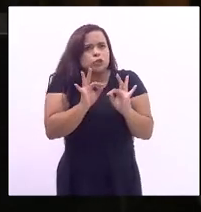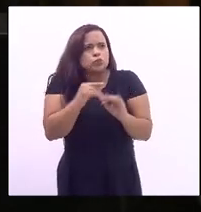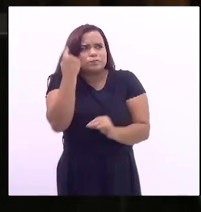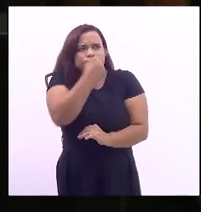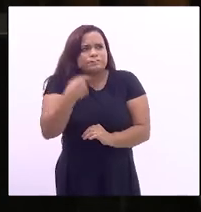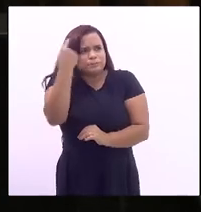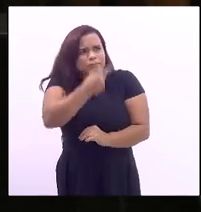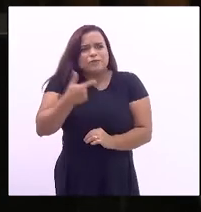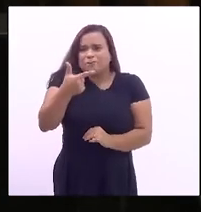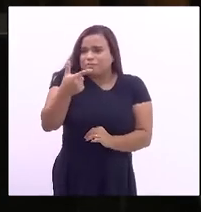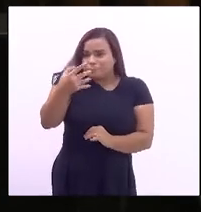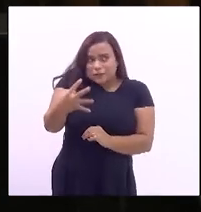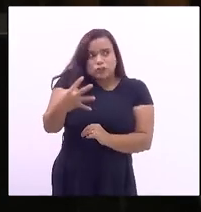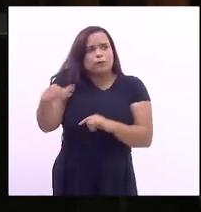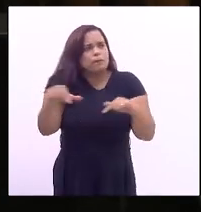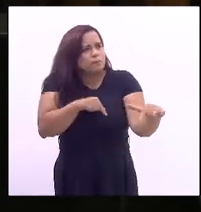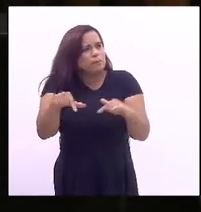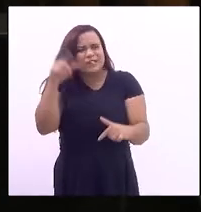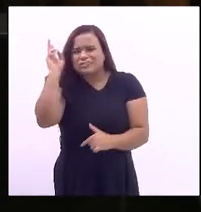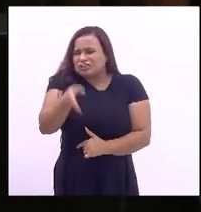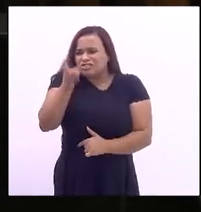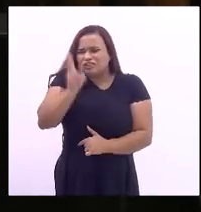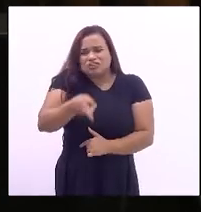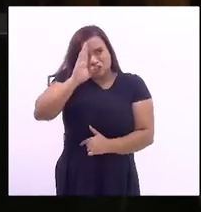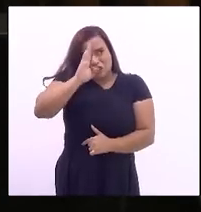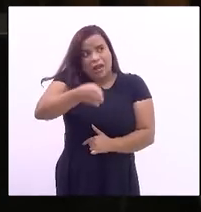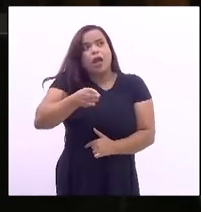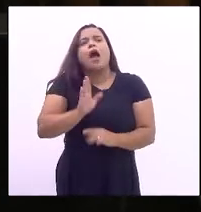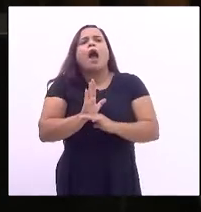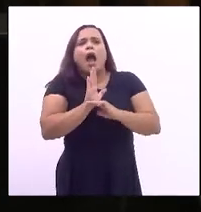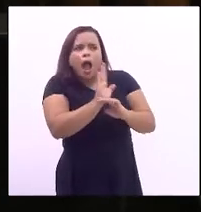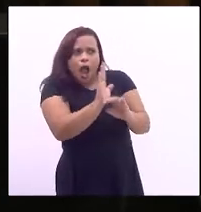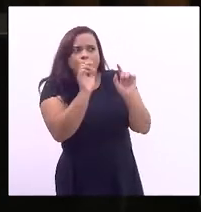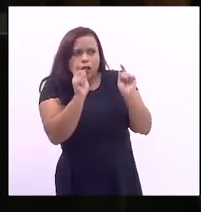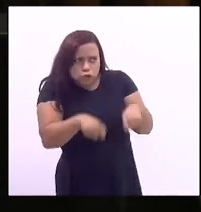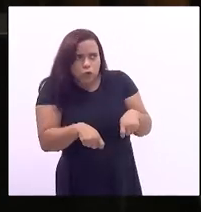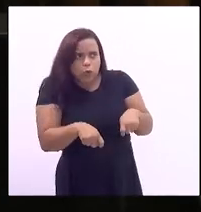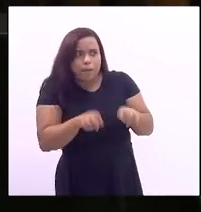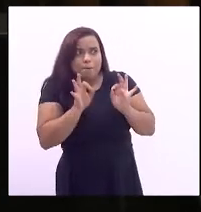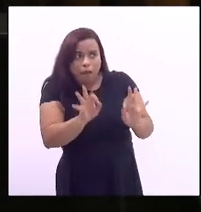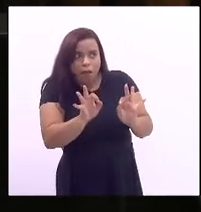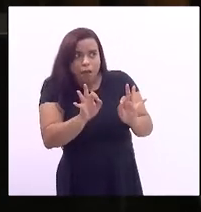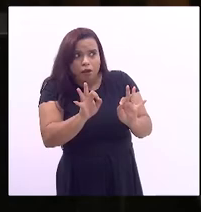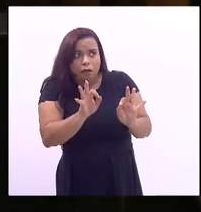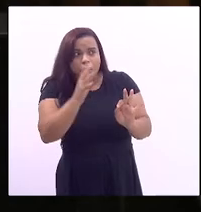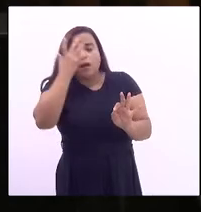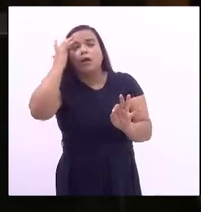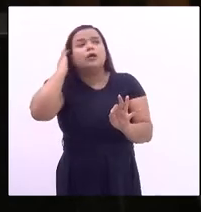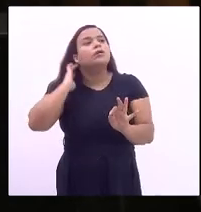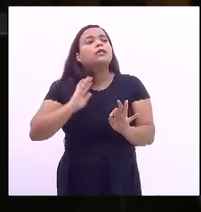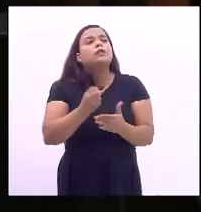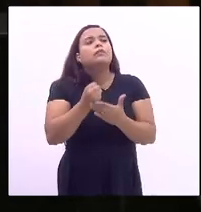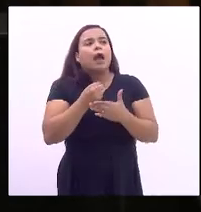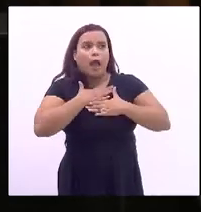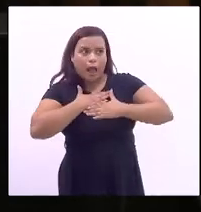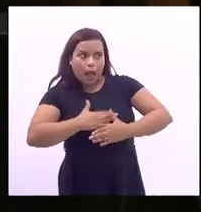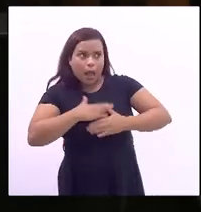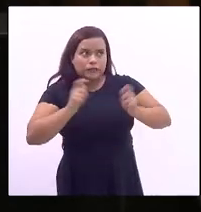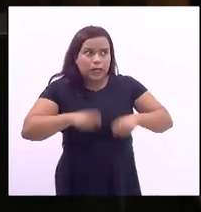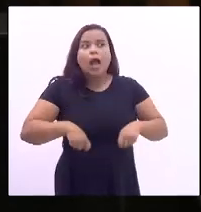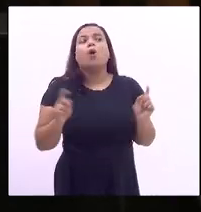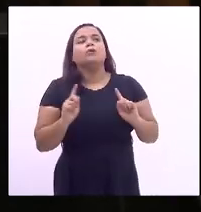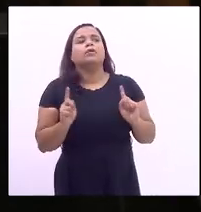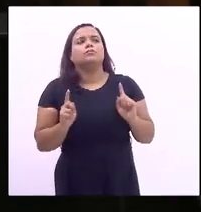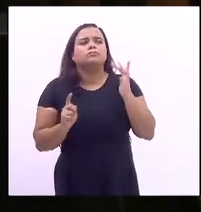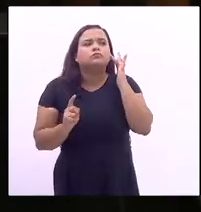24 horas de serviço Seria algo benéfico e que realmente traria tranquilidade